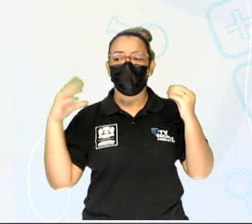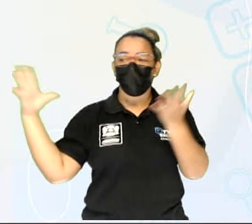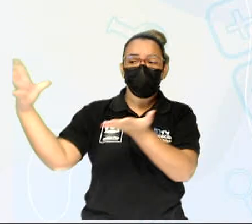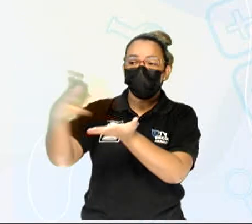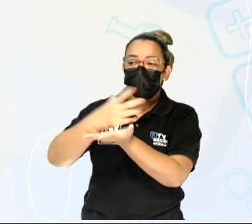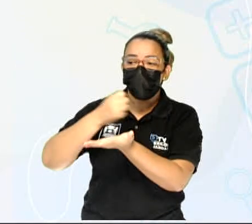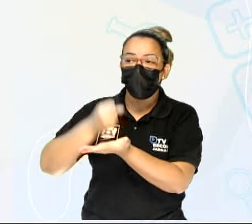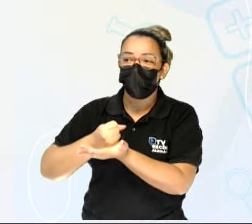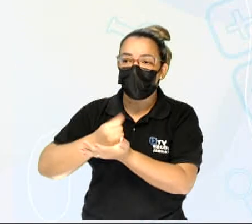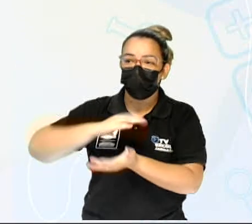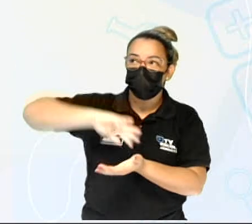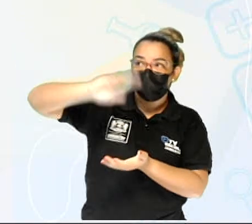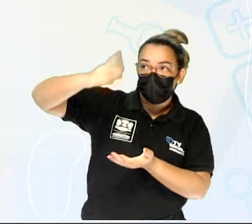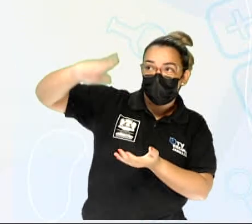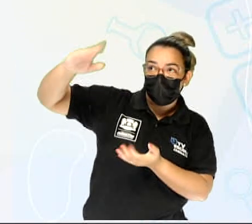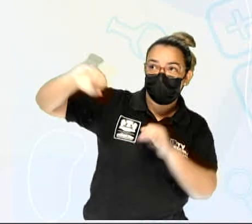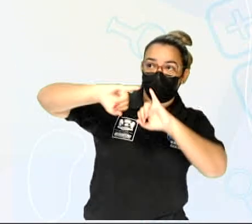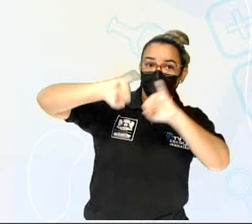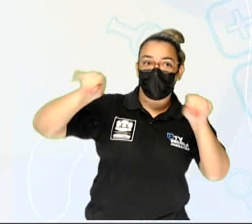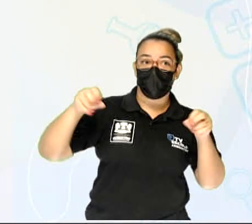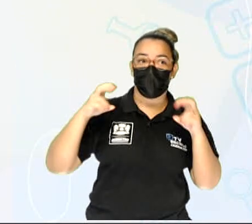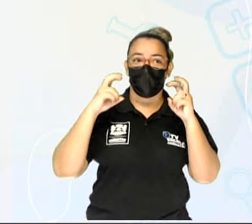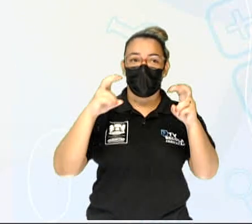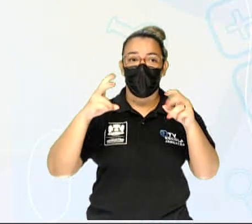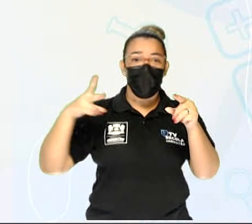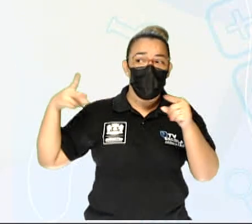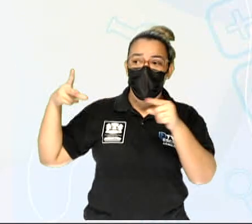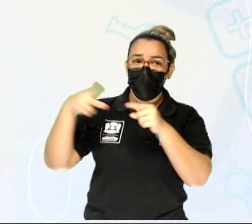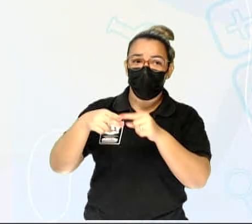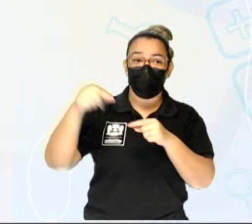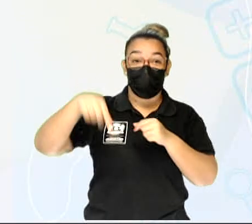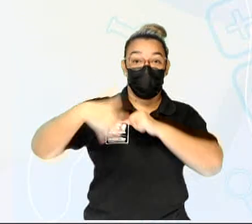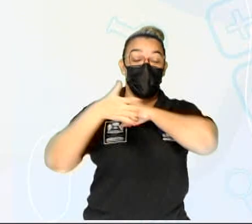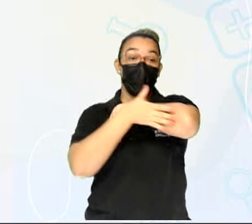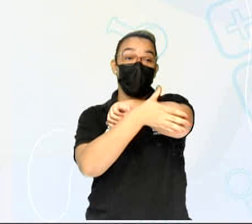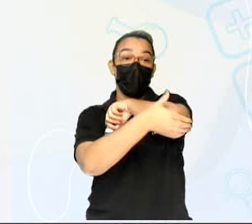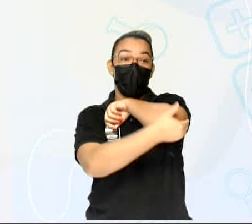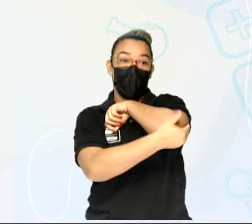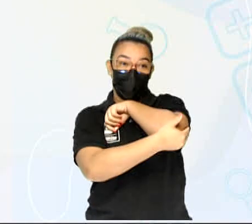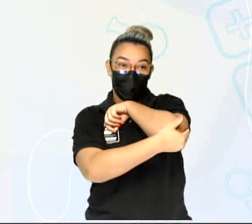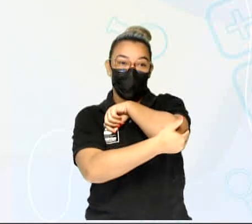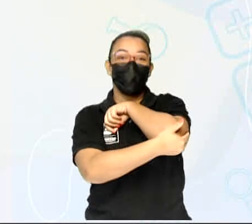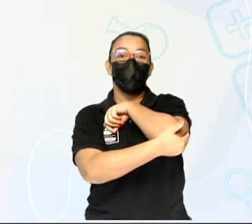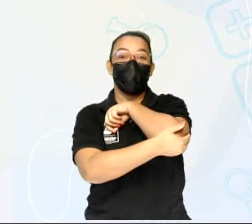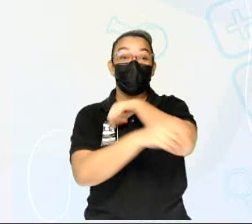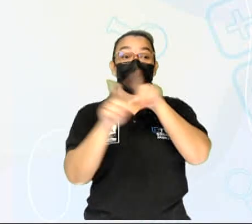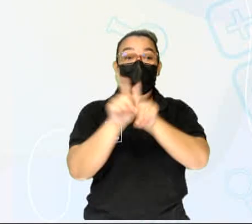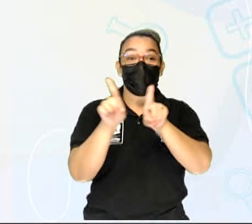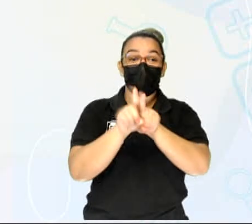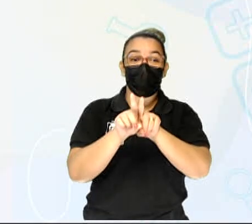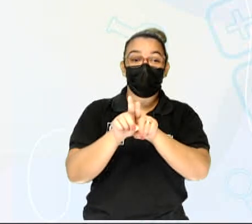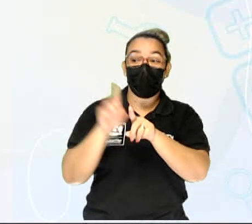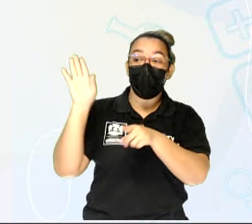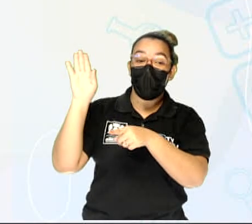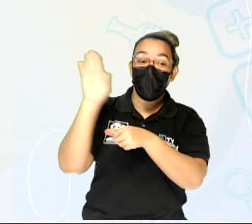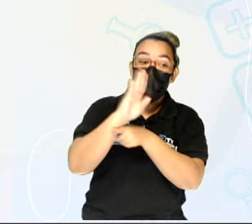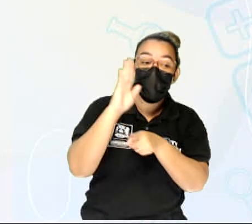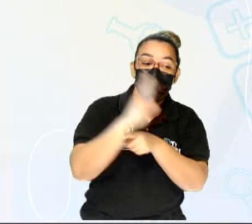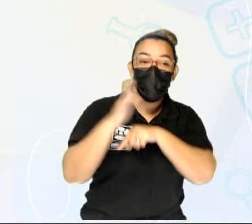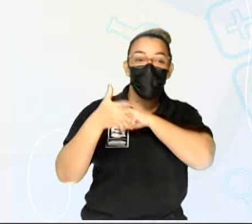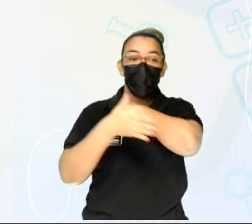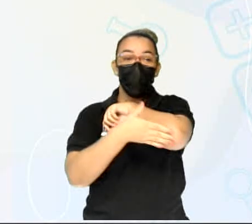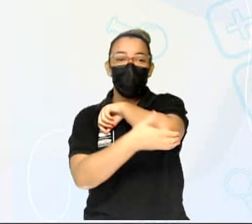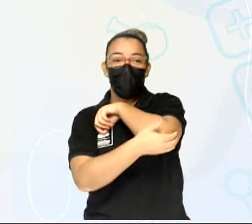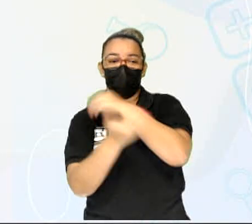Guararapes, cortar esse apoio recebido pelos locais através do Cabo de Santo Agostinho. Eles recebiam ajuda lá no Cabo através